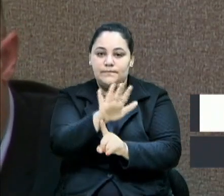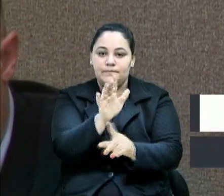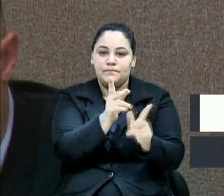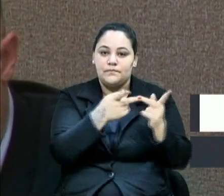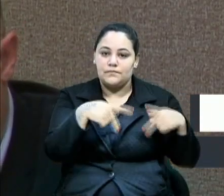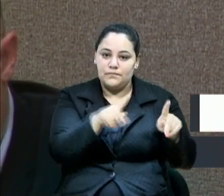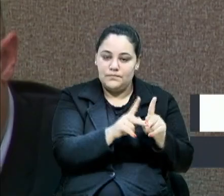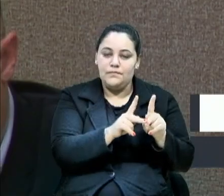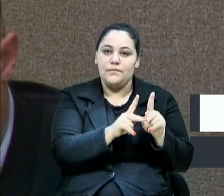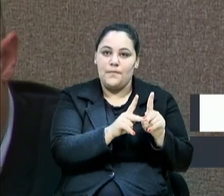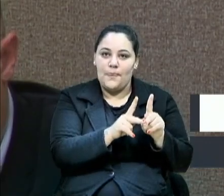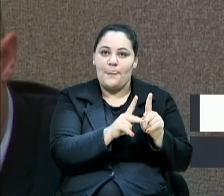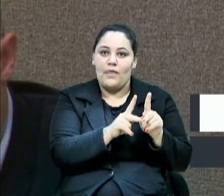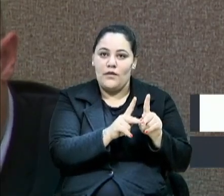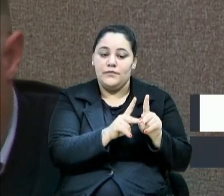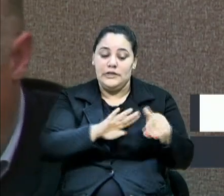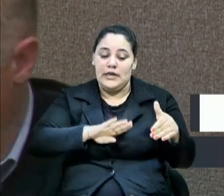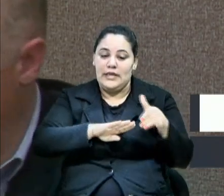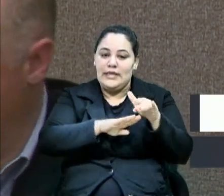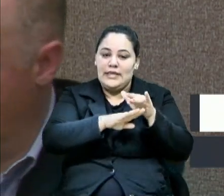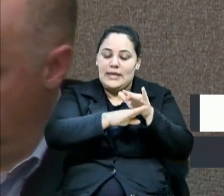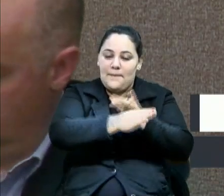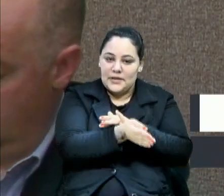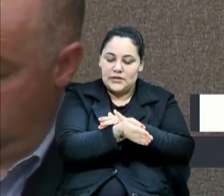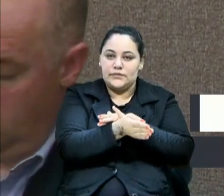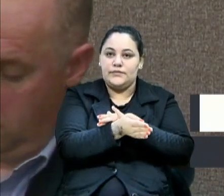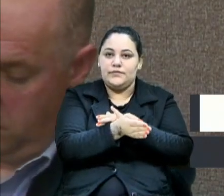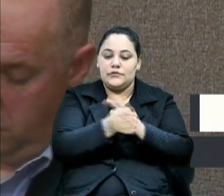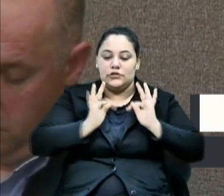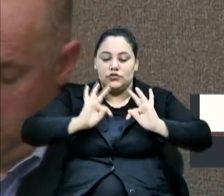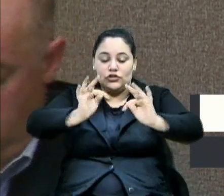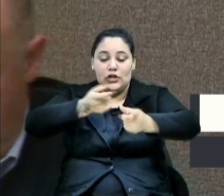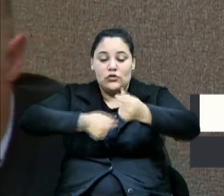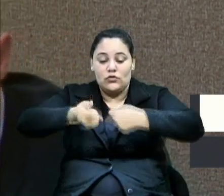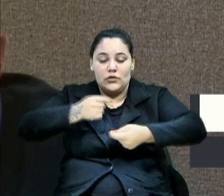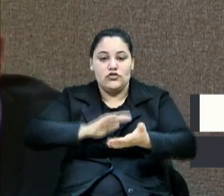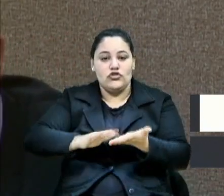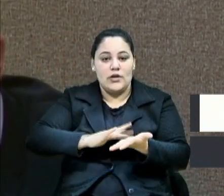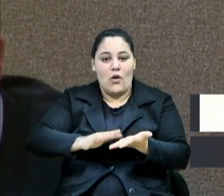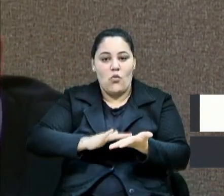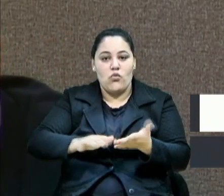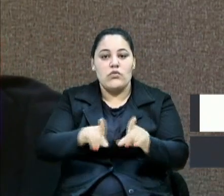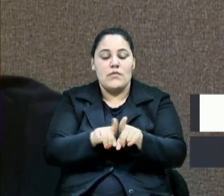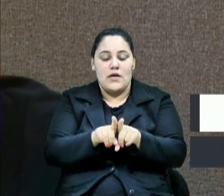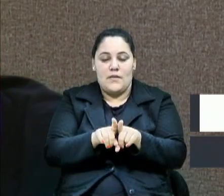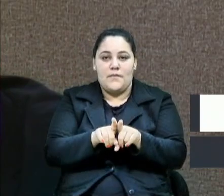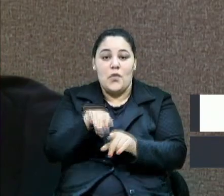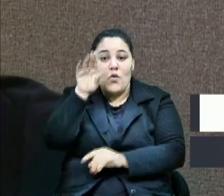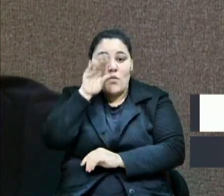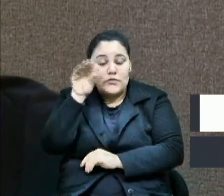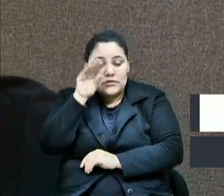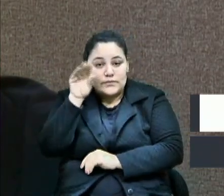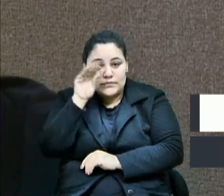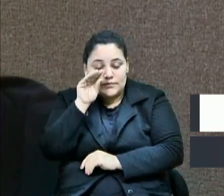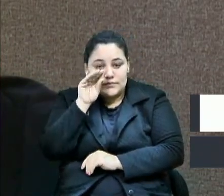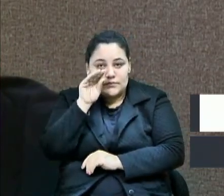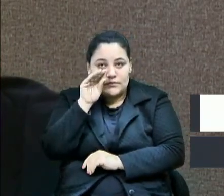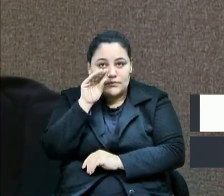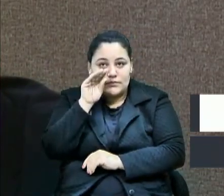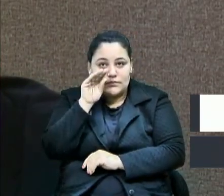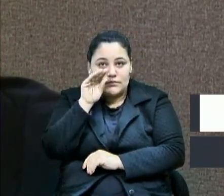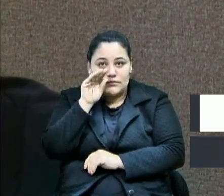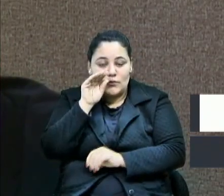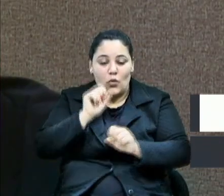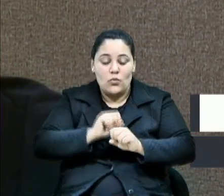como a convergência tecnológica e economia digital. Assim, observa-se os princípios da expansão